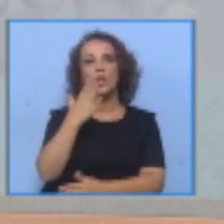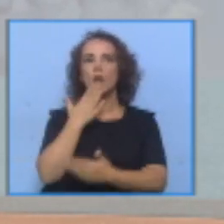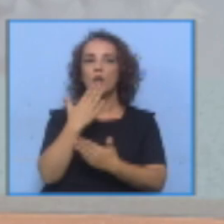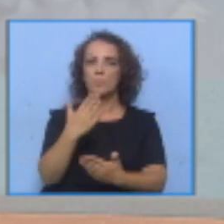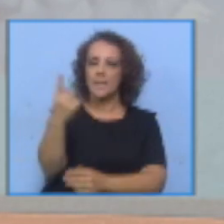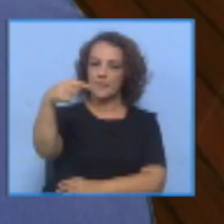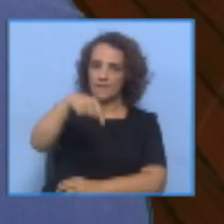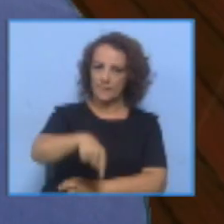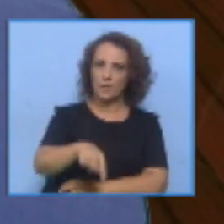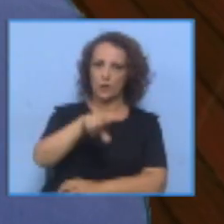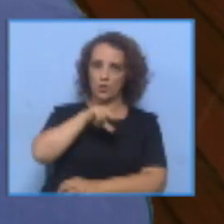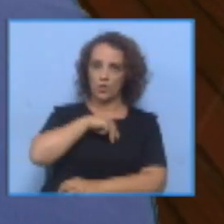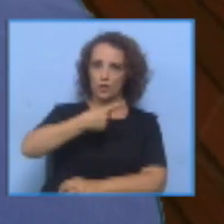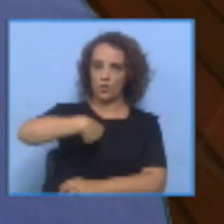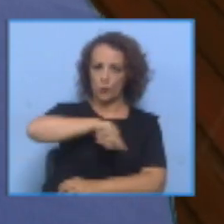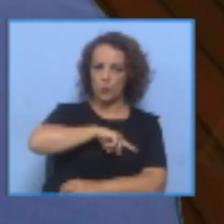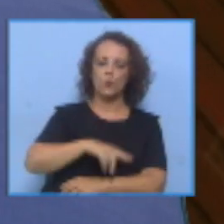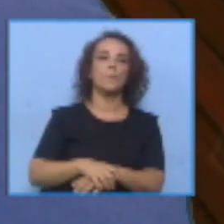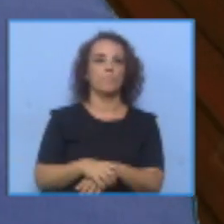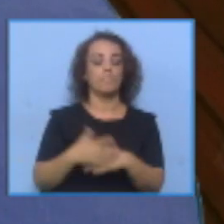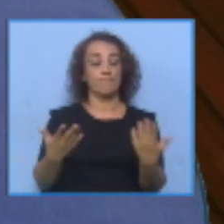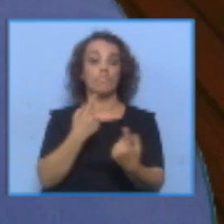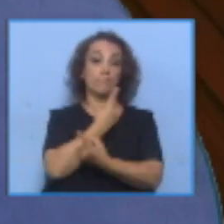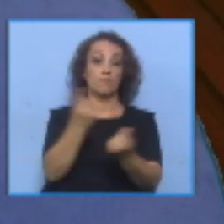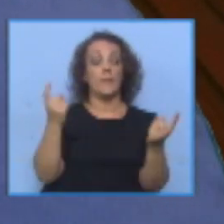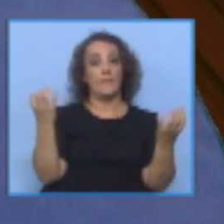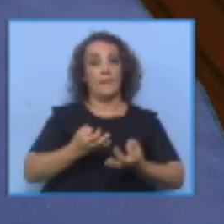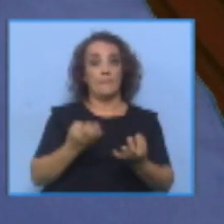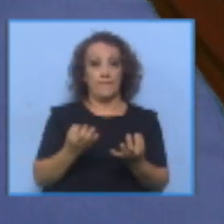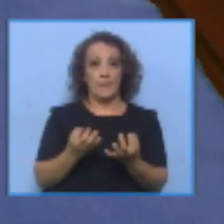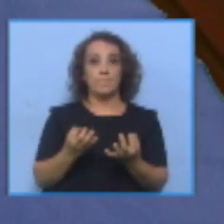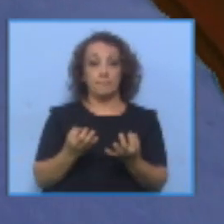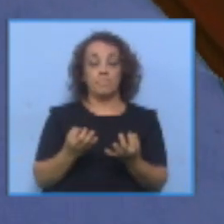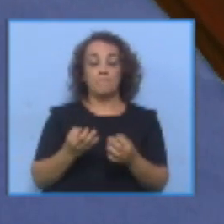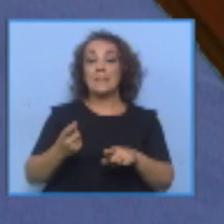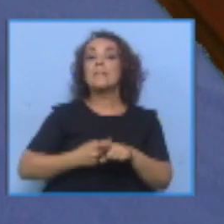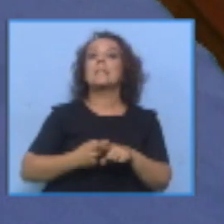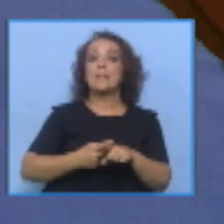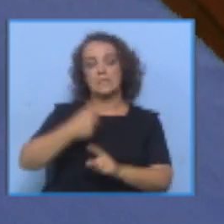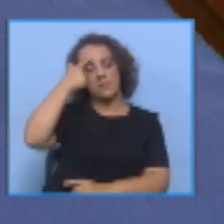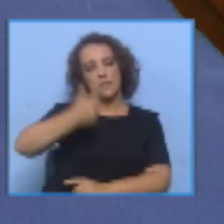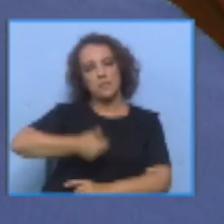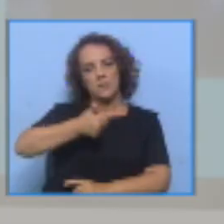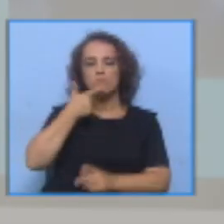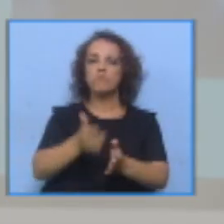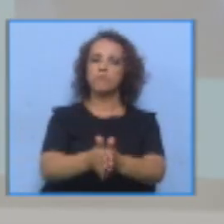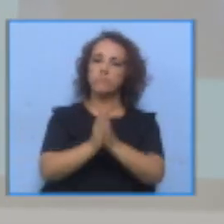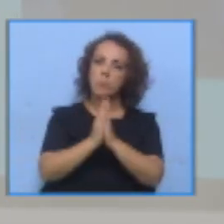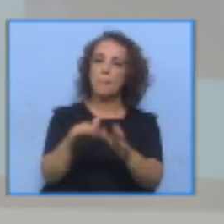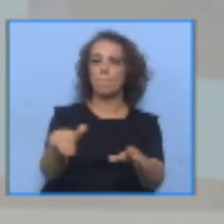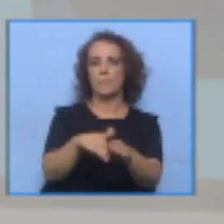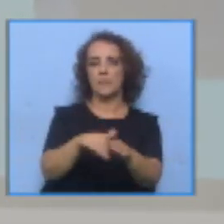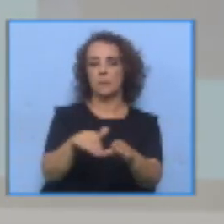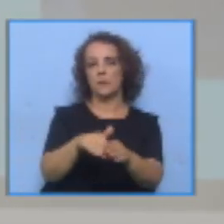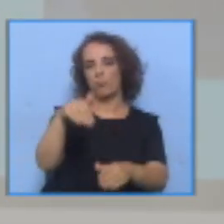estares aqui connosco. E temos que reafirmar também que, desde logo, interessa é apelar ao voto, é fazer diminuir